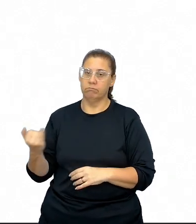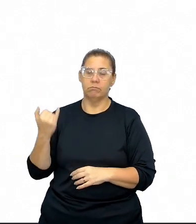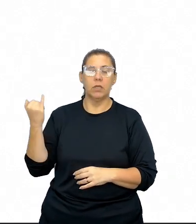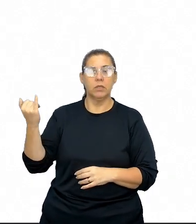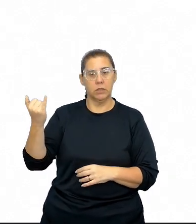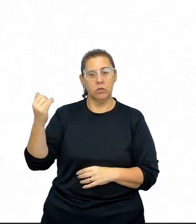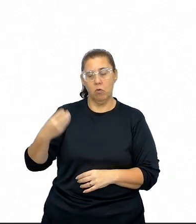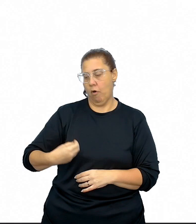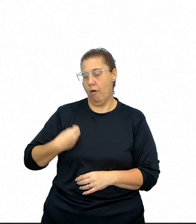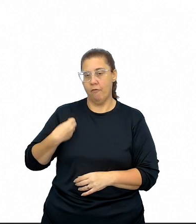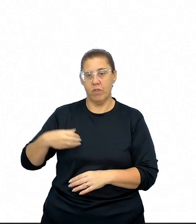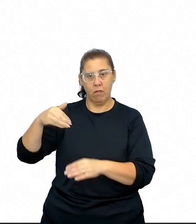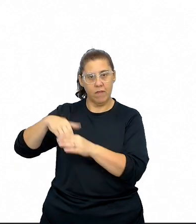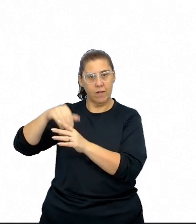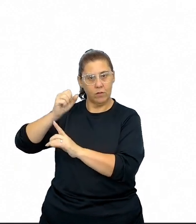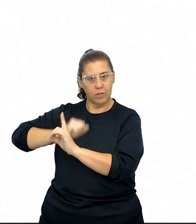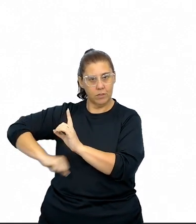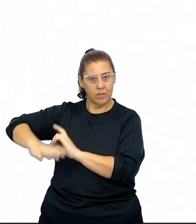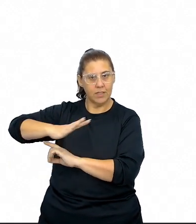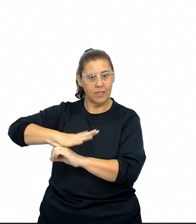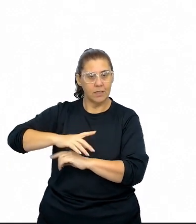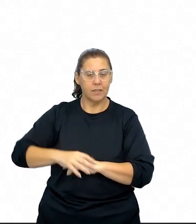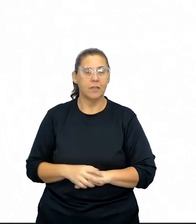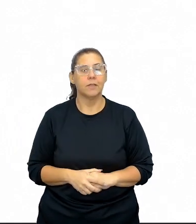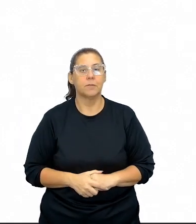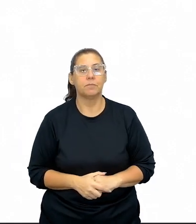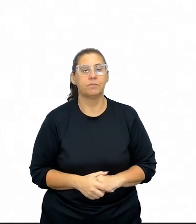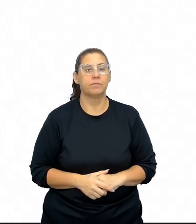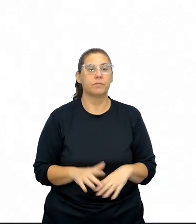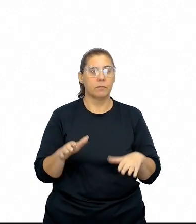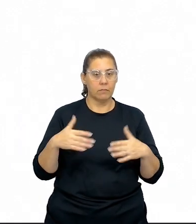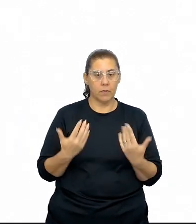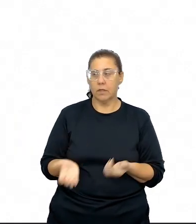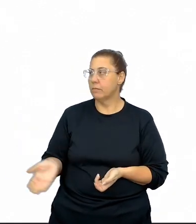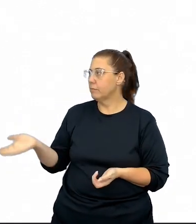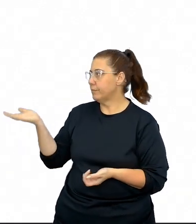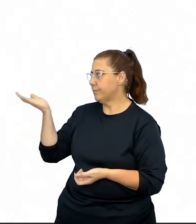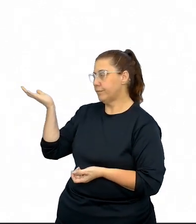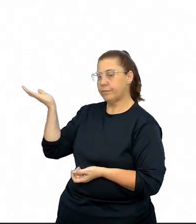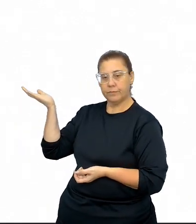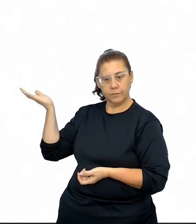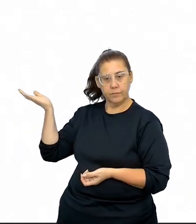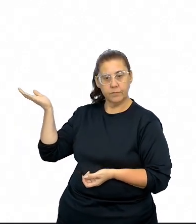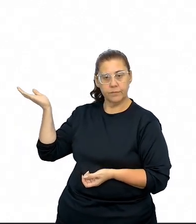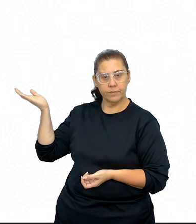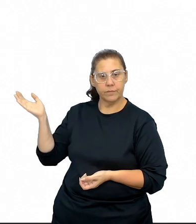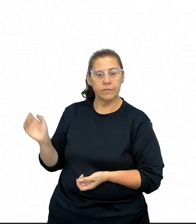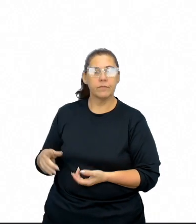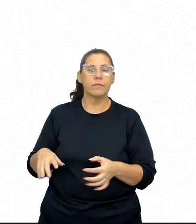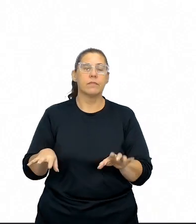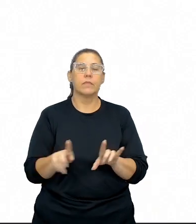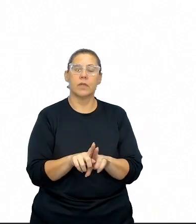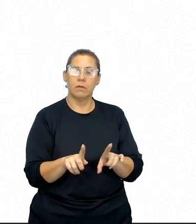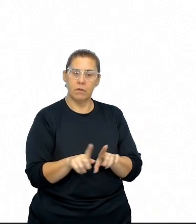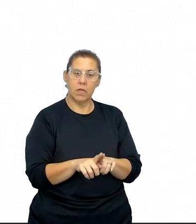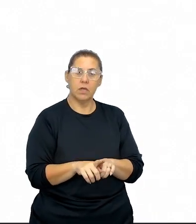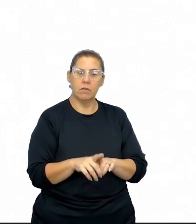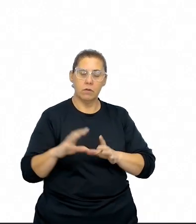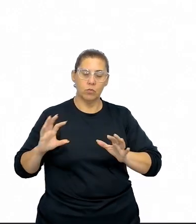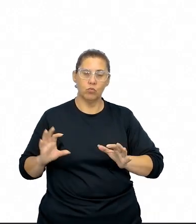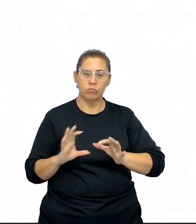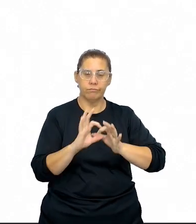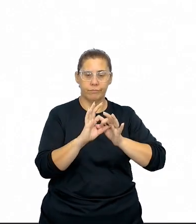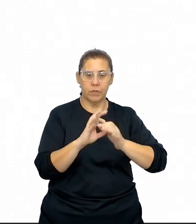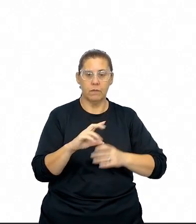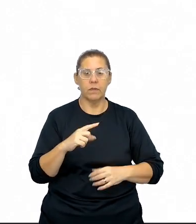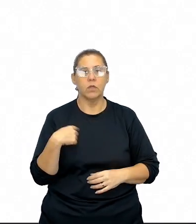a uma vida em sociedade. Bom, a imagem, né, presente nesse slide, ela também faz daí a junção do